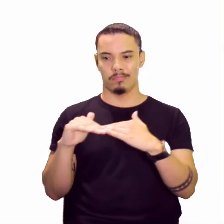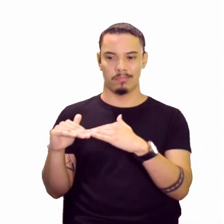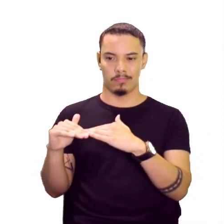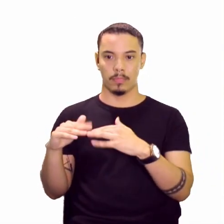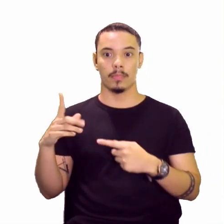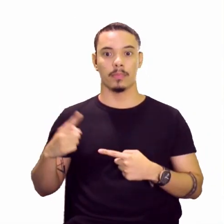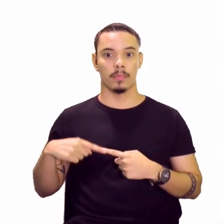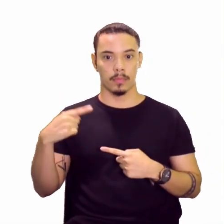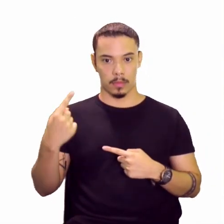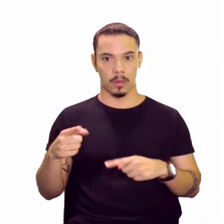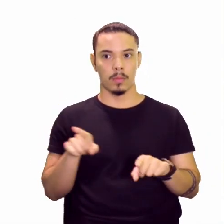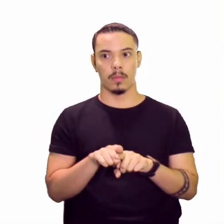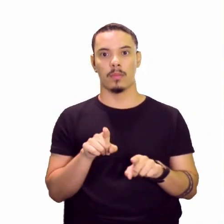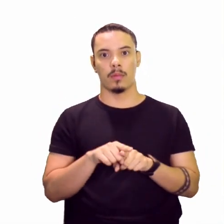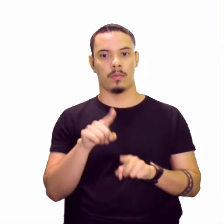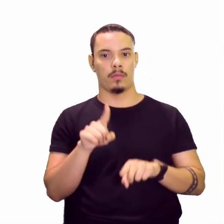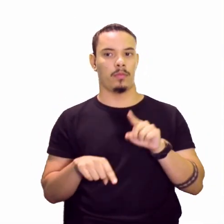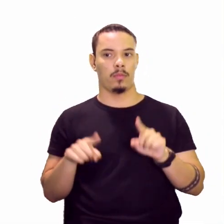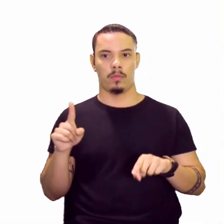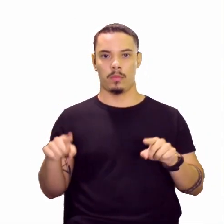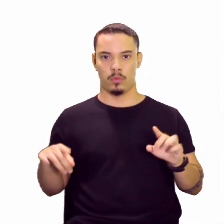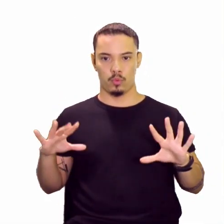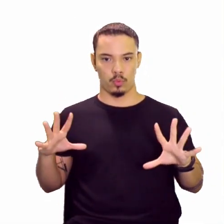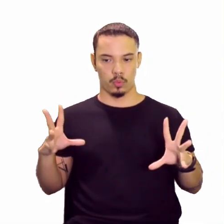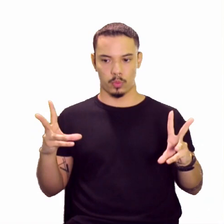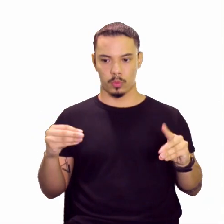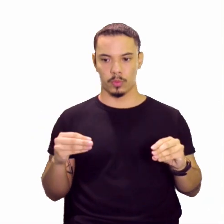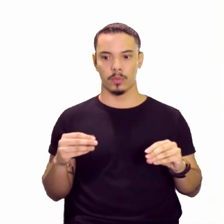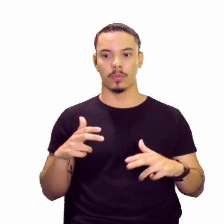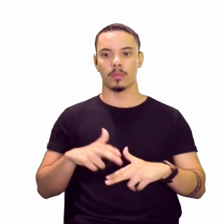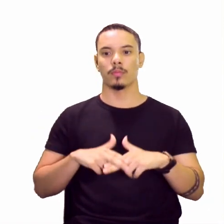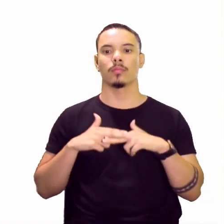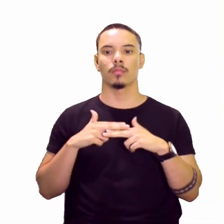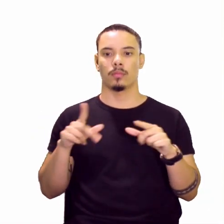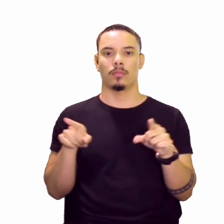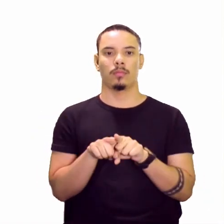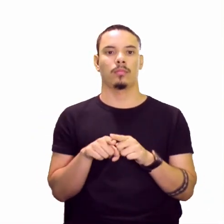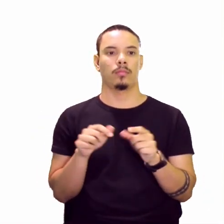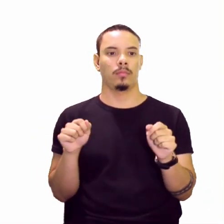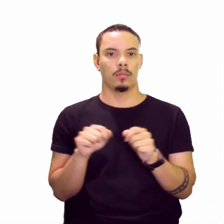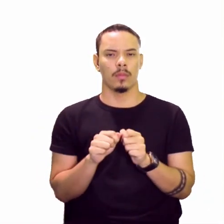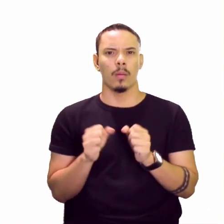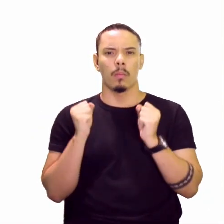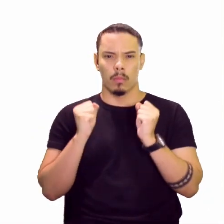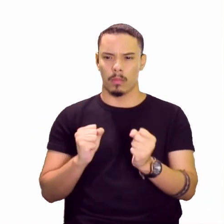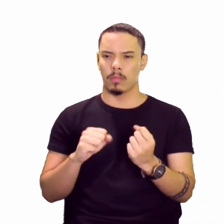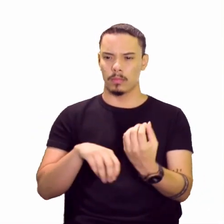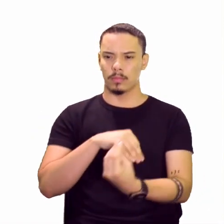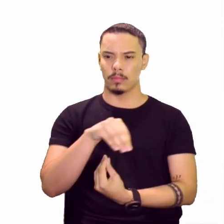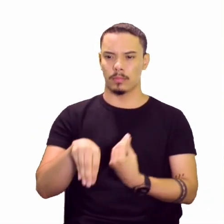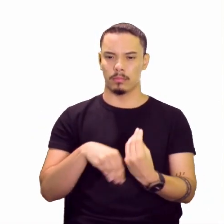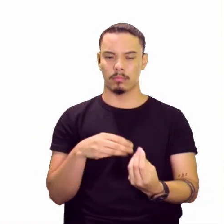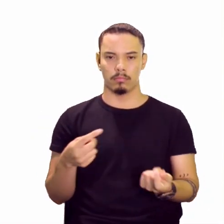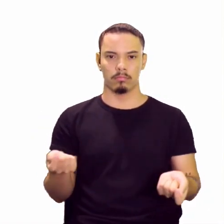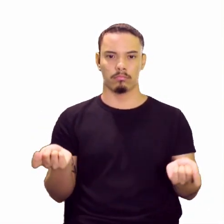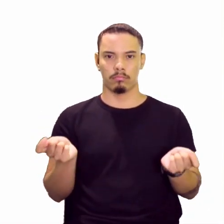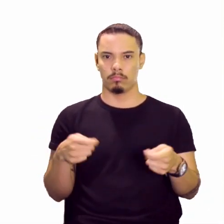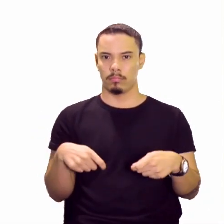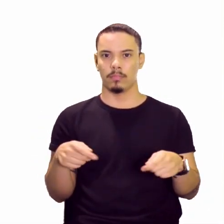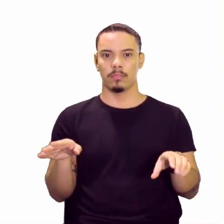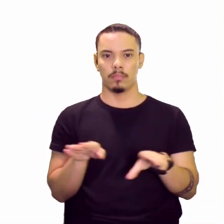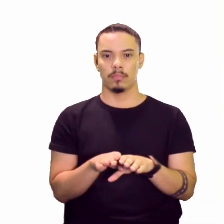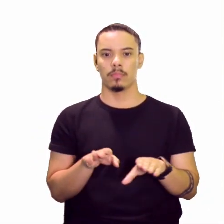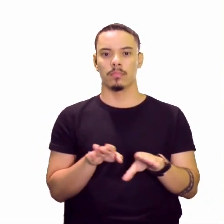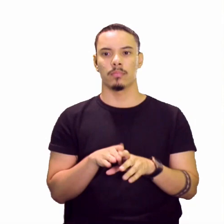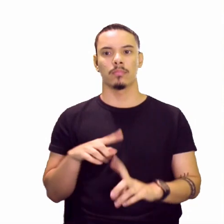uniforme. E depois uniformemente variado o resto. E aqui movimento uniformemente variado. Pode misturar, gente? Pode, né, Décio? O que nós temos que